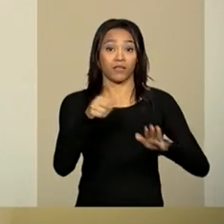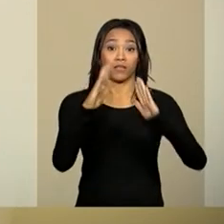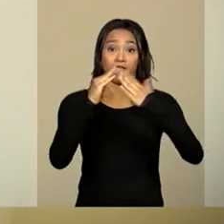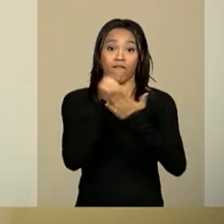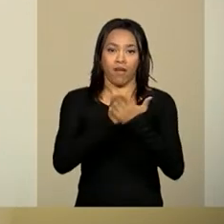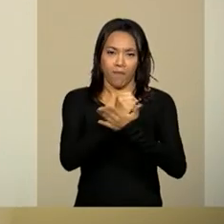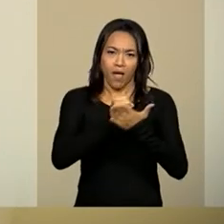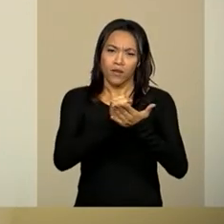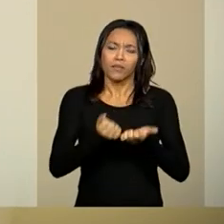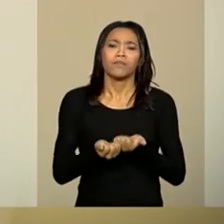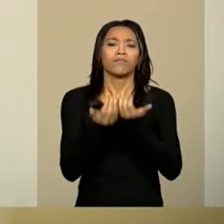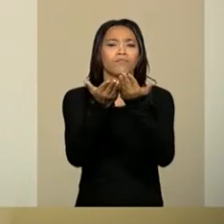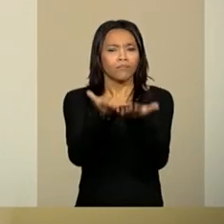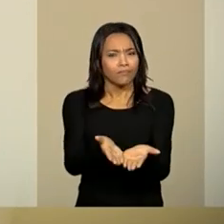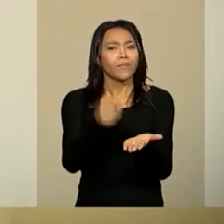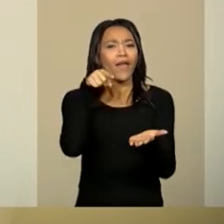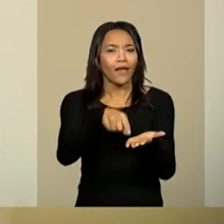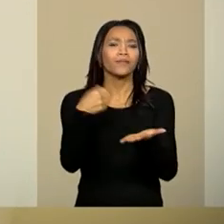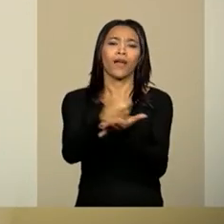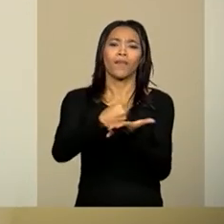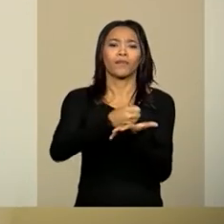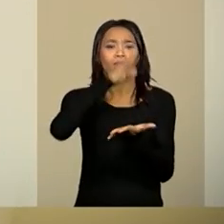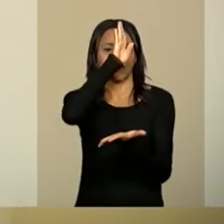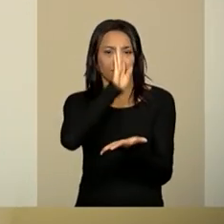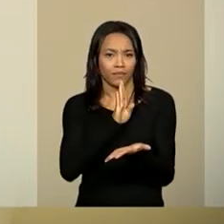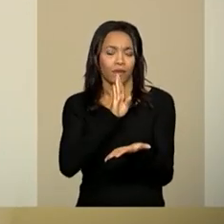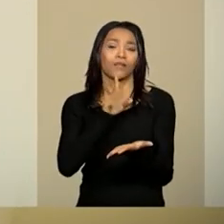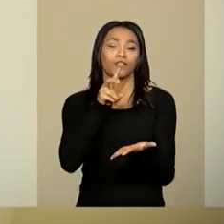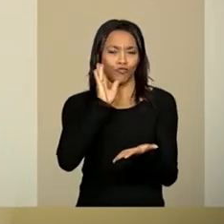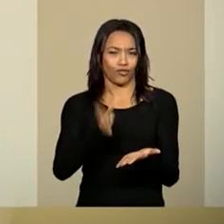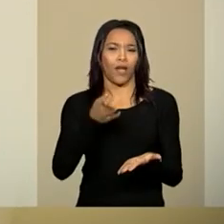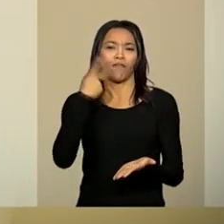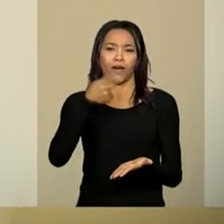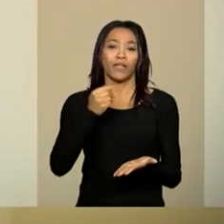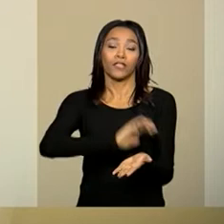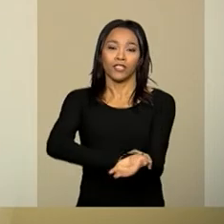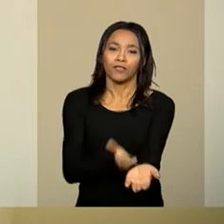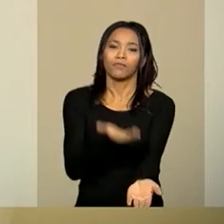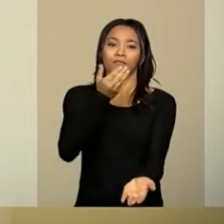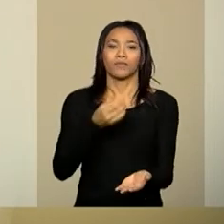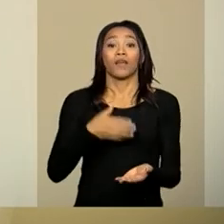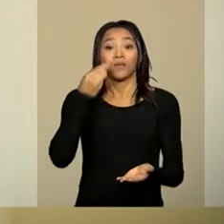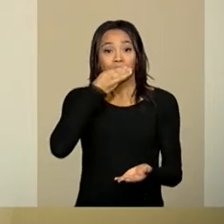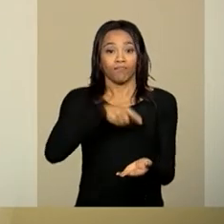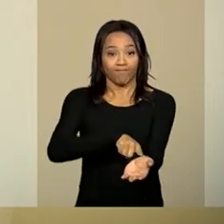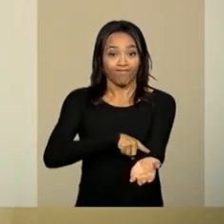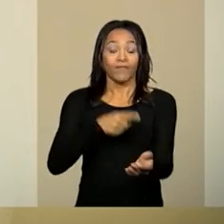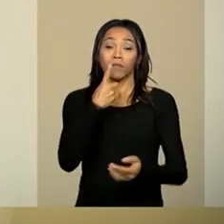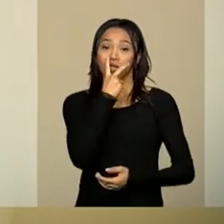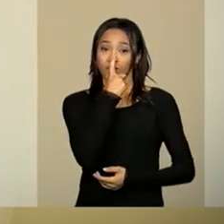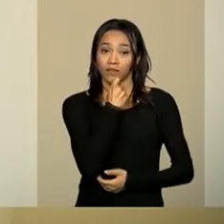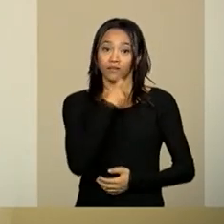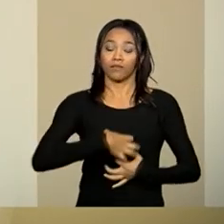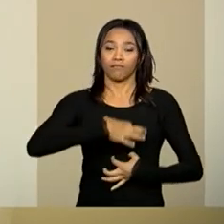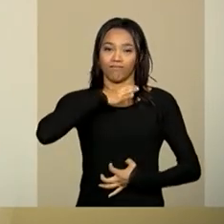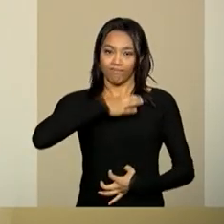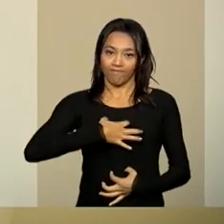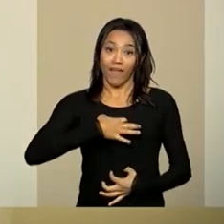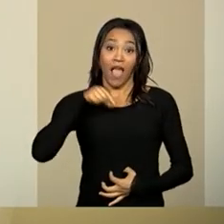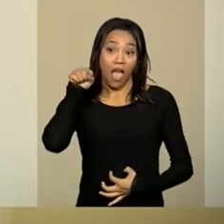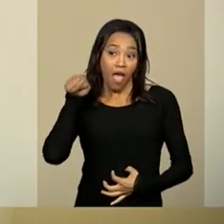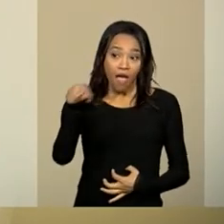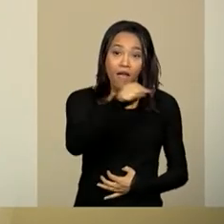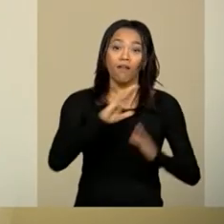farmácias fornecem Esses medicamentos gratuitos que eu te falei de hipertensão asma e diabetes essas